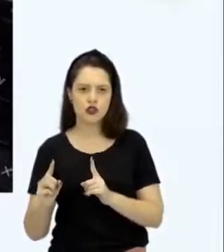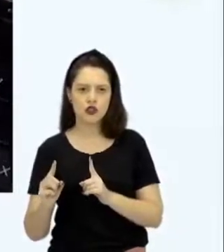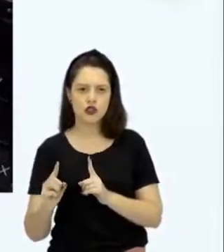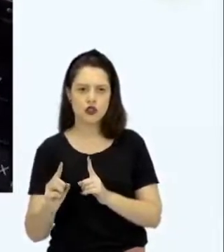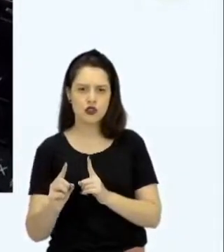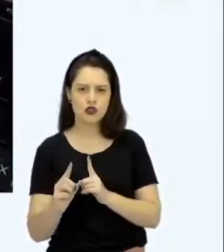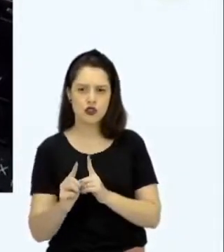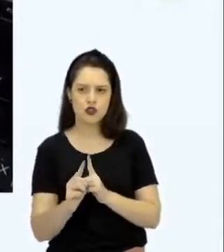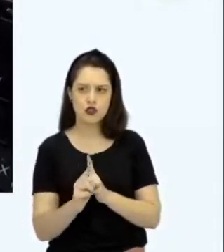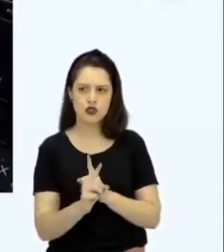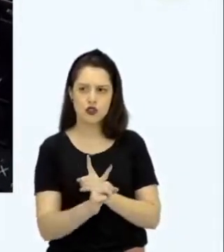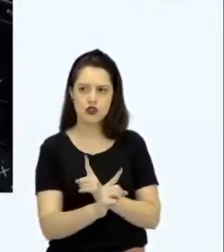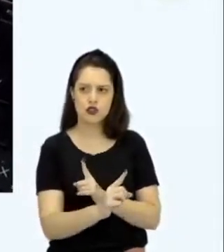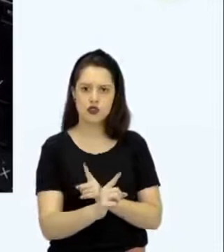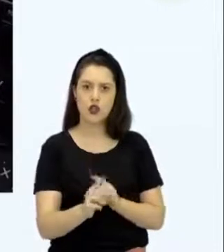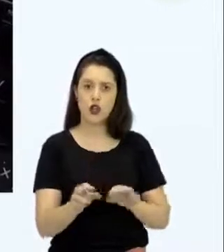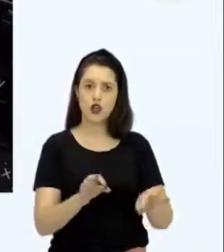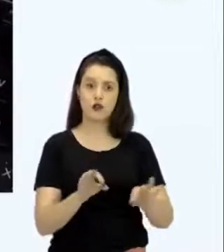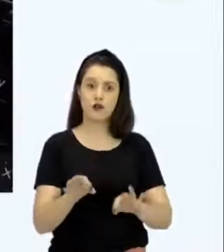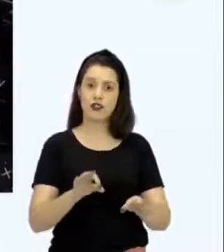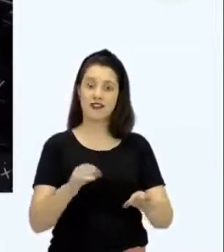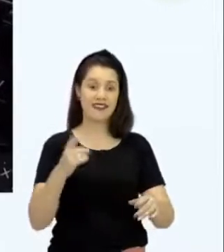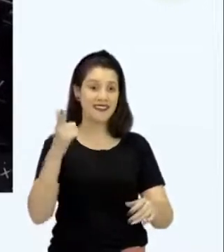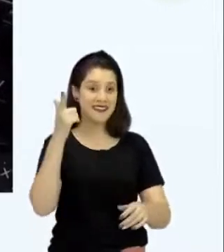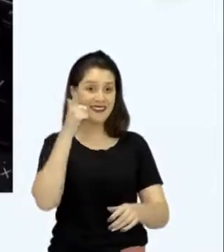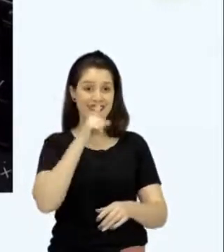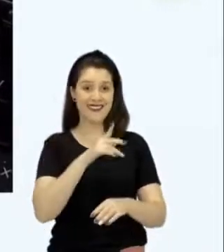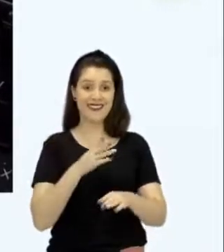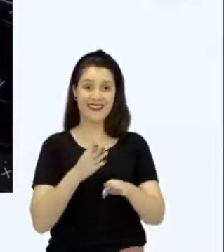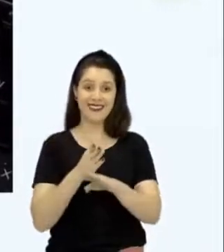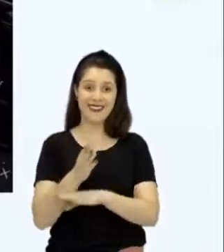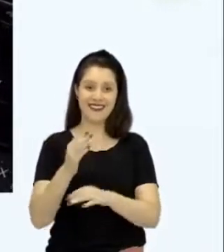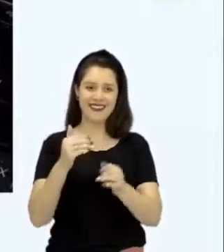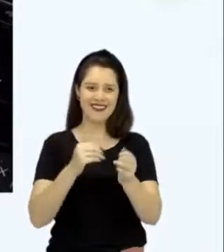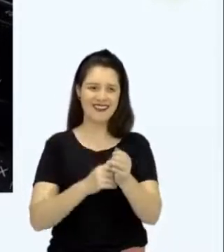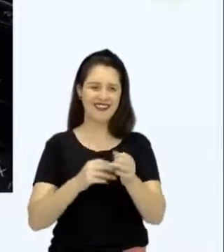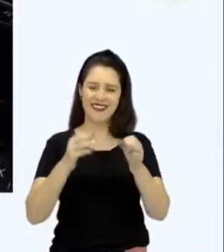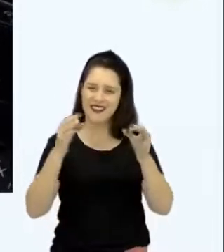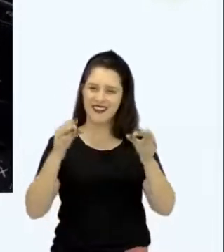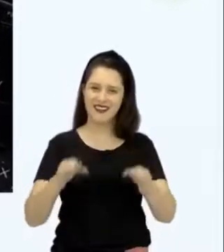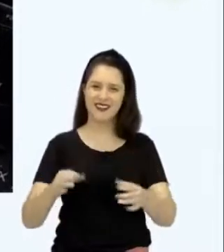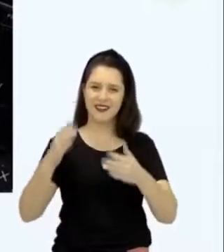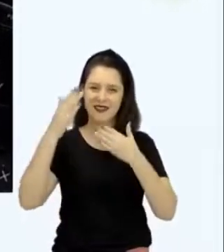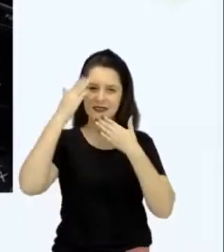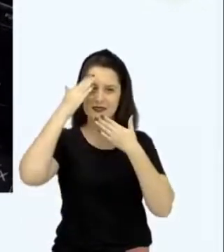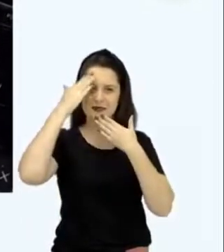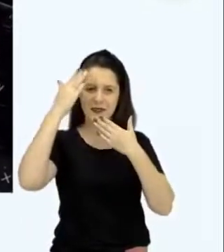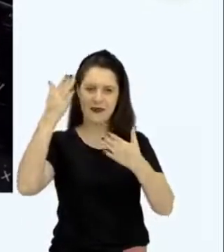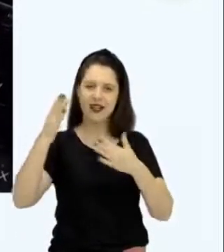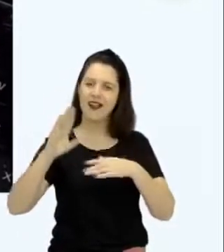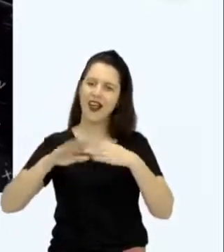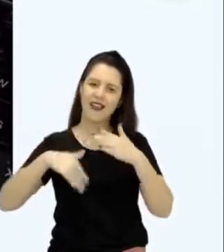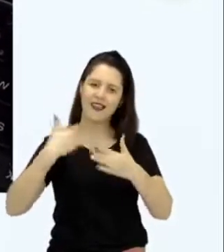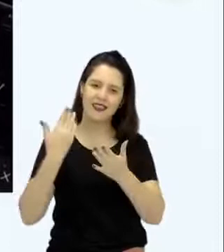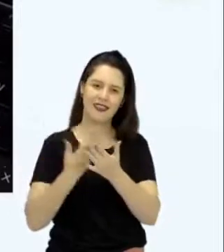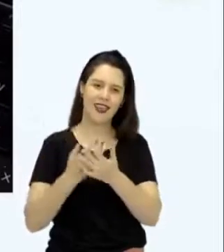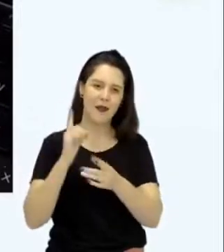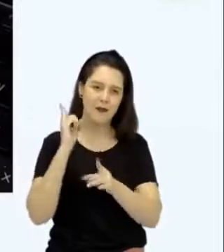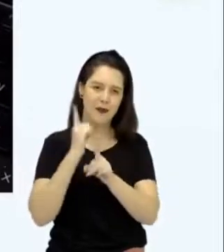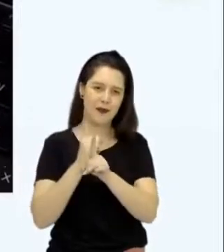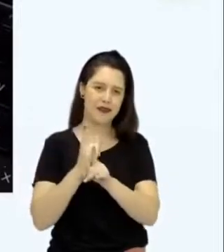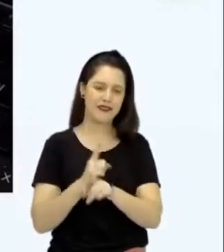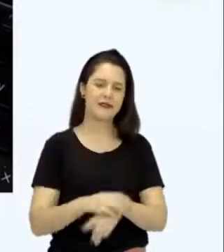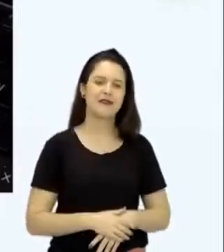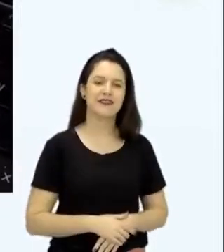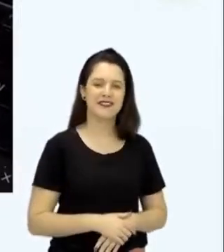Mas o nosso projeto deu certo, o nosso código estava correto, tá bom? Muito obrigada, pessoal, e até a próxima!